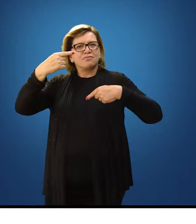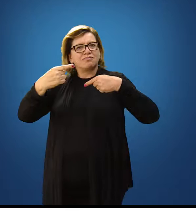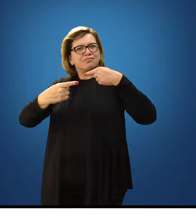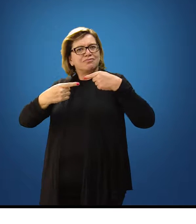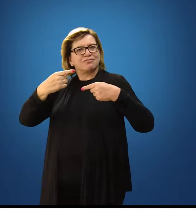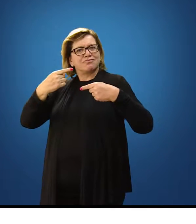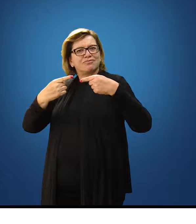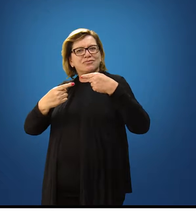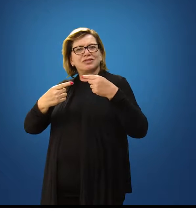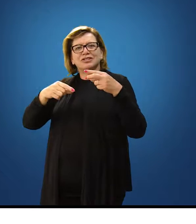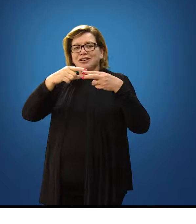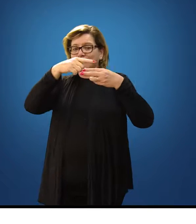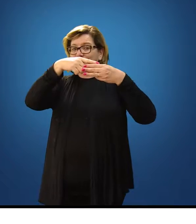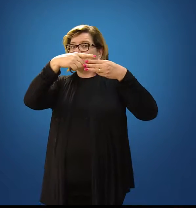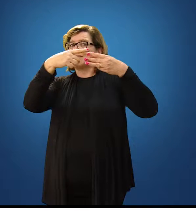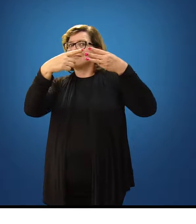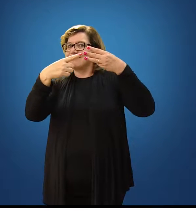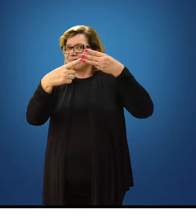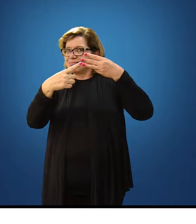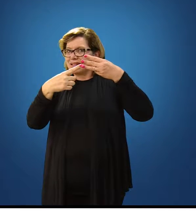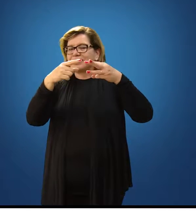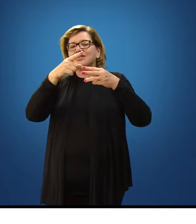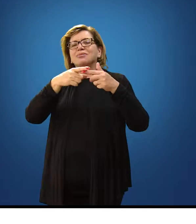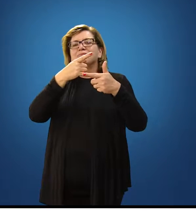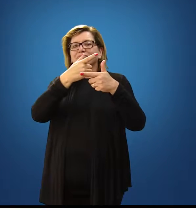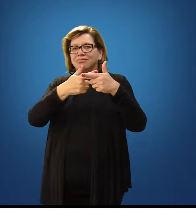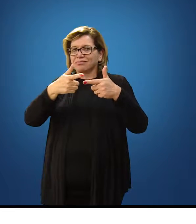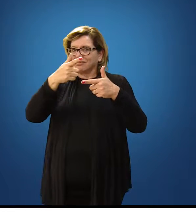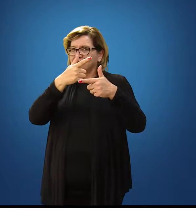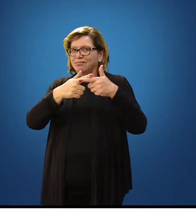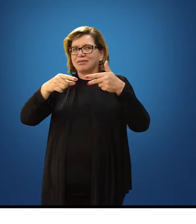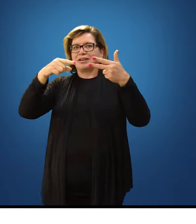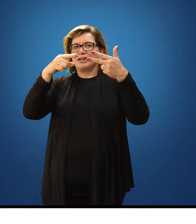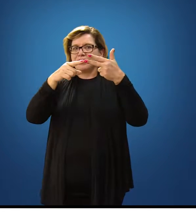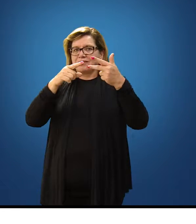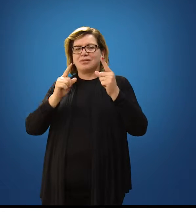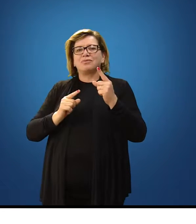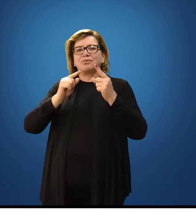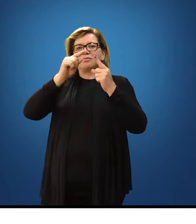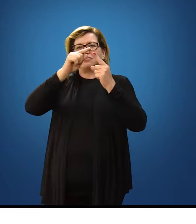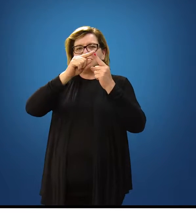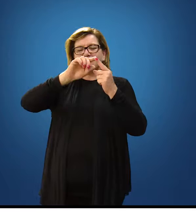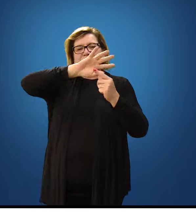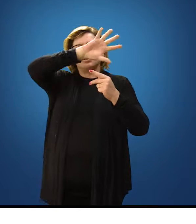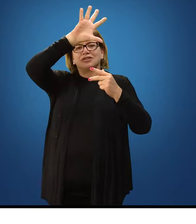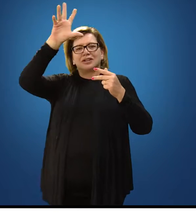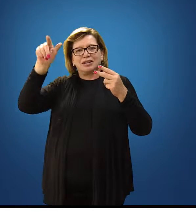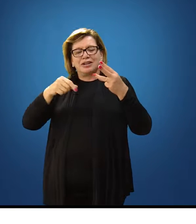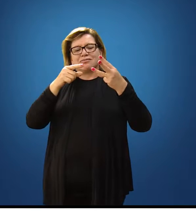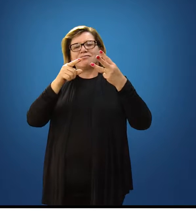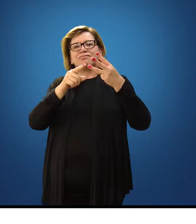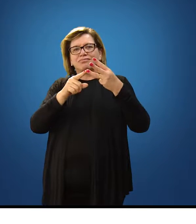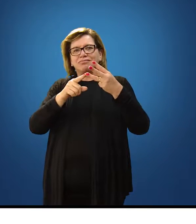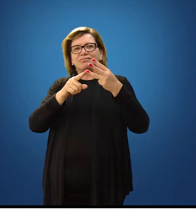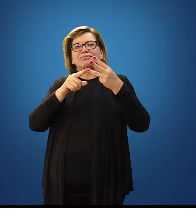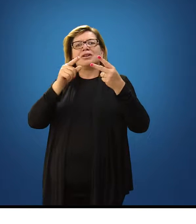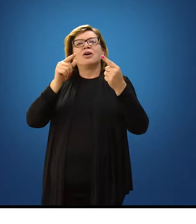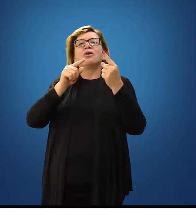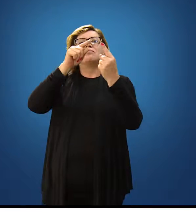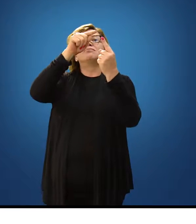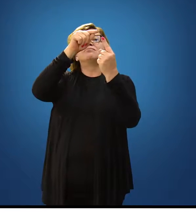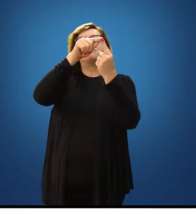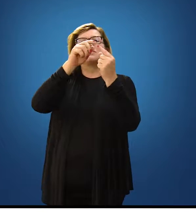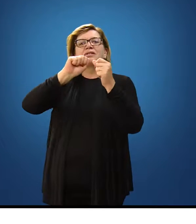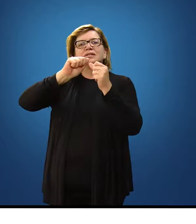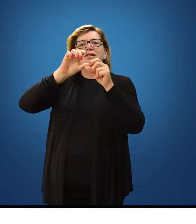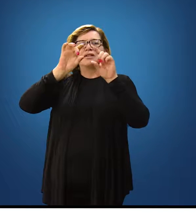relacionadas a esses três elementos dentro deste exemplo. O título do trabalho, então, vocês podem ver aqui,